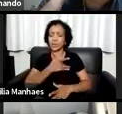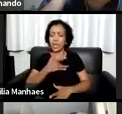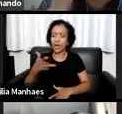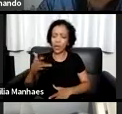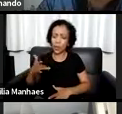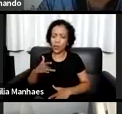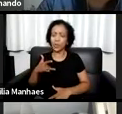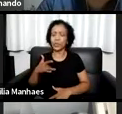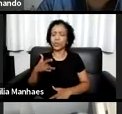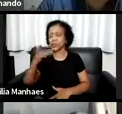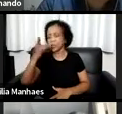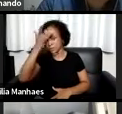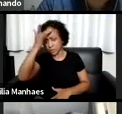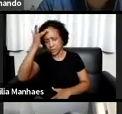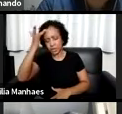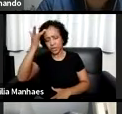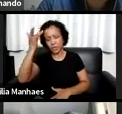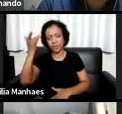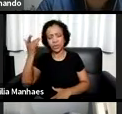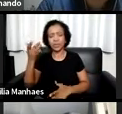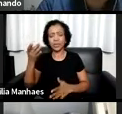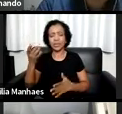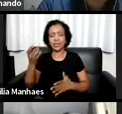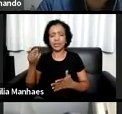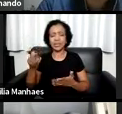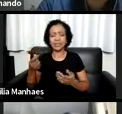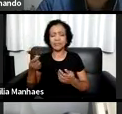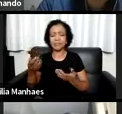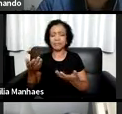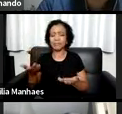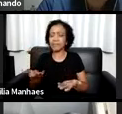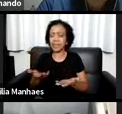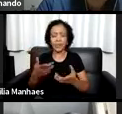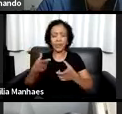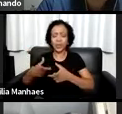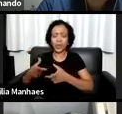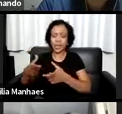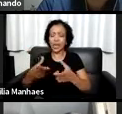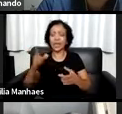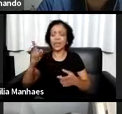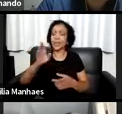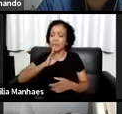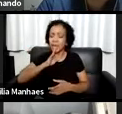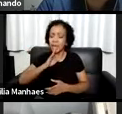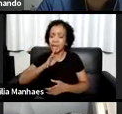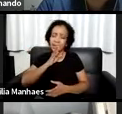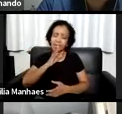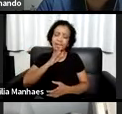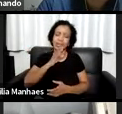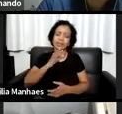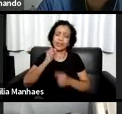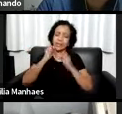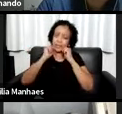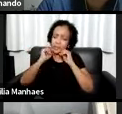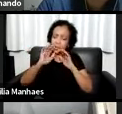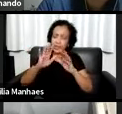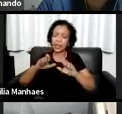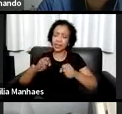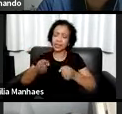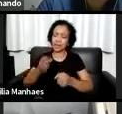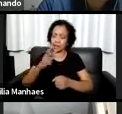pessoas, Senhor, que estão na linha de frente, Senhor, batalhando, ó Pai querido, pelas vidas das pessoas. Renova as suas forças,